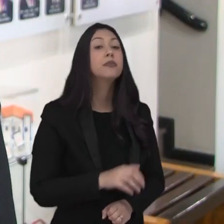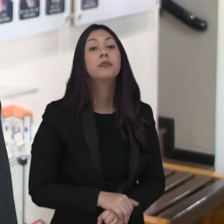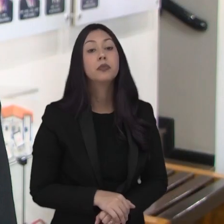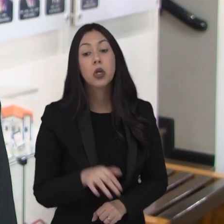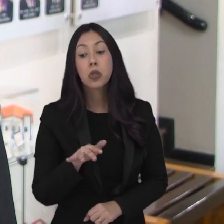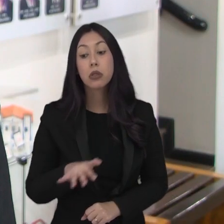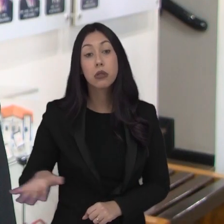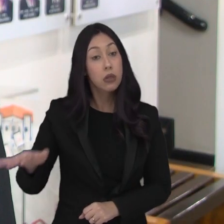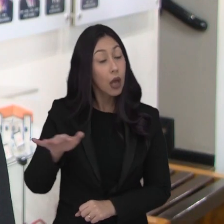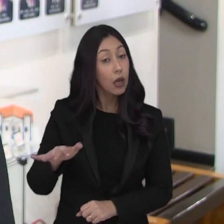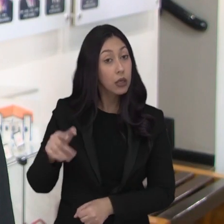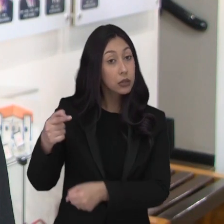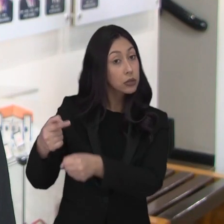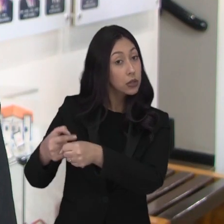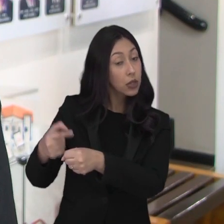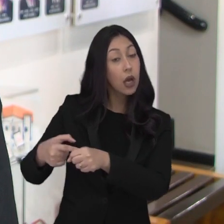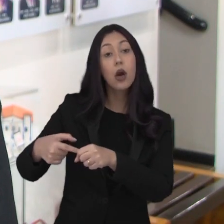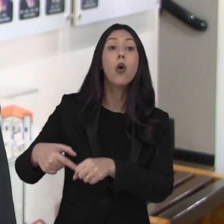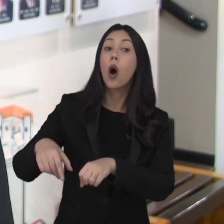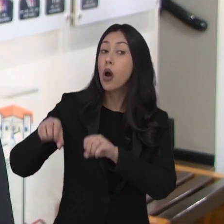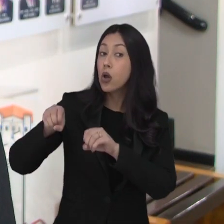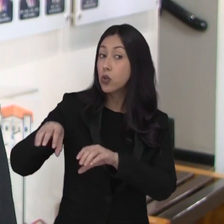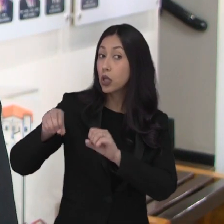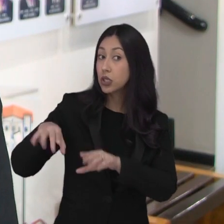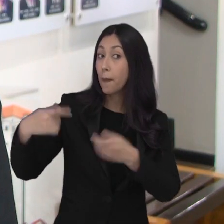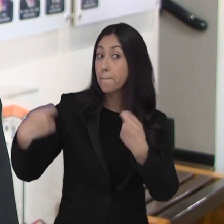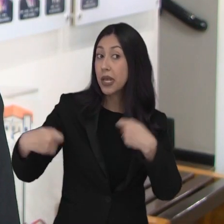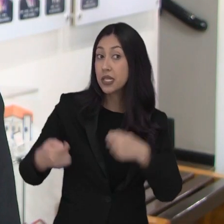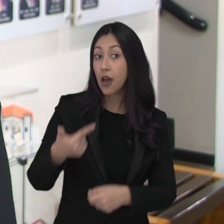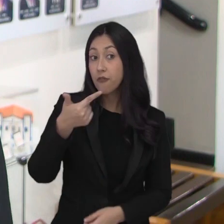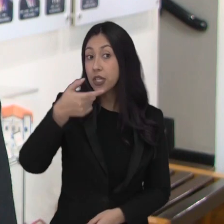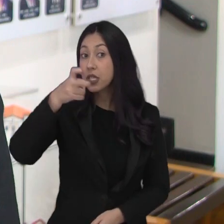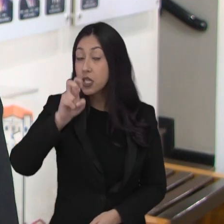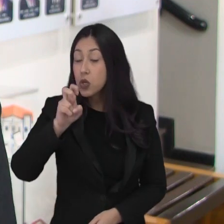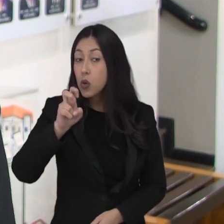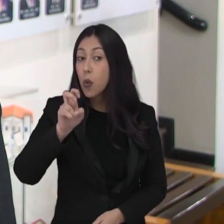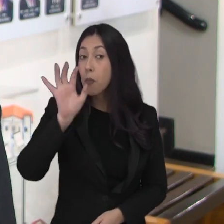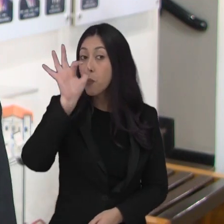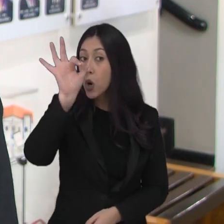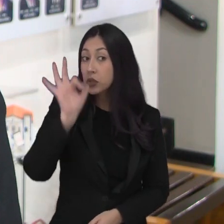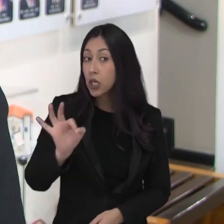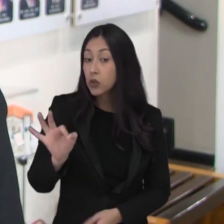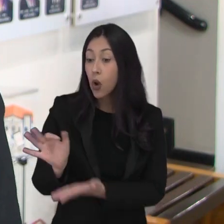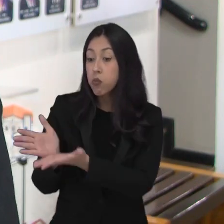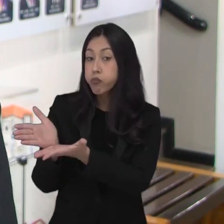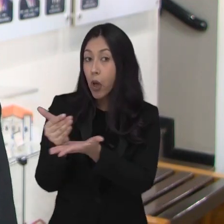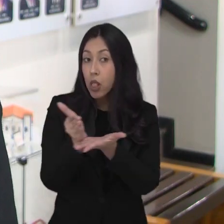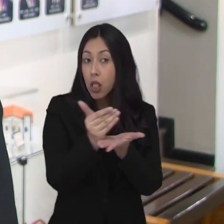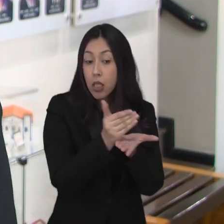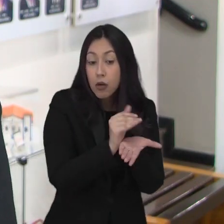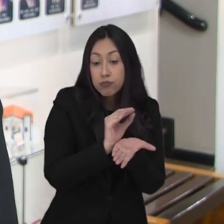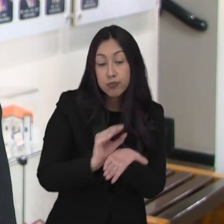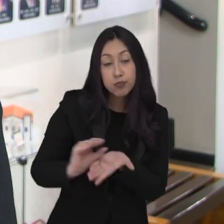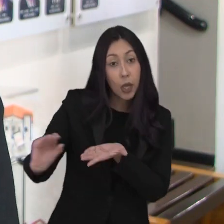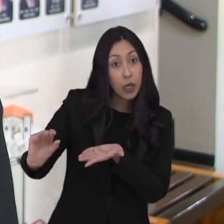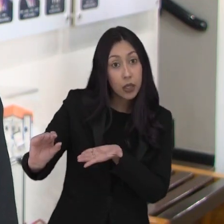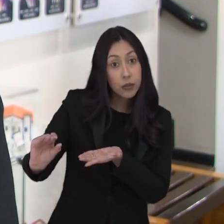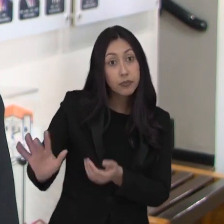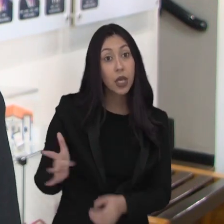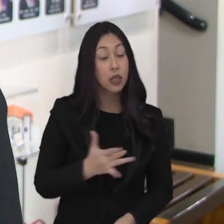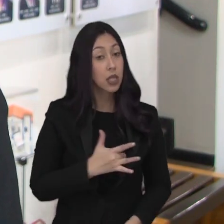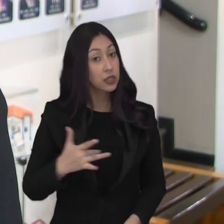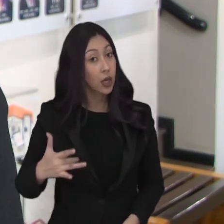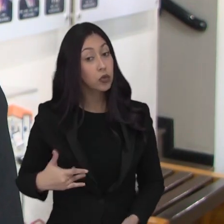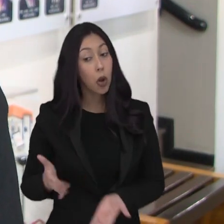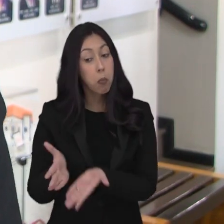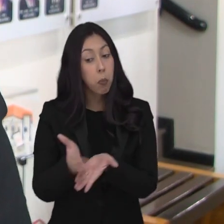No âmbito municipal, a educação tem um patamar de 25% daquilo que é receita tributária. A